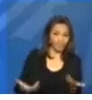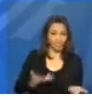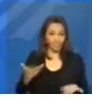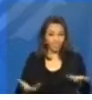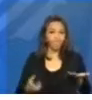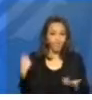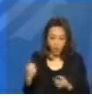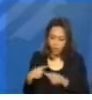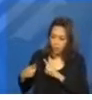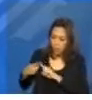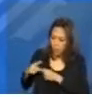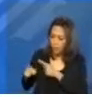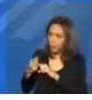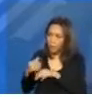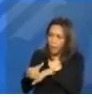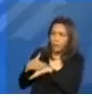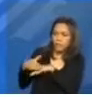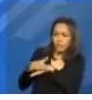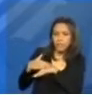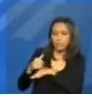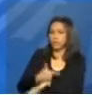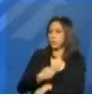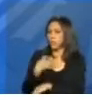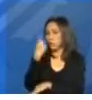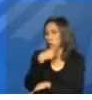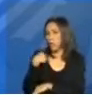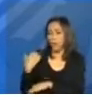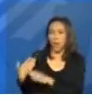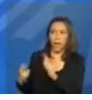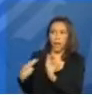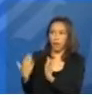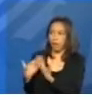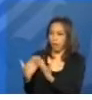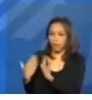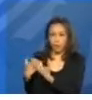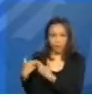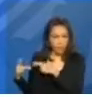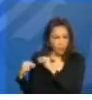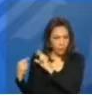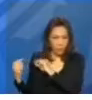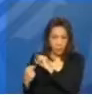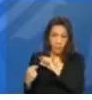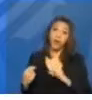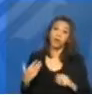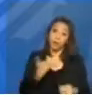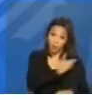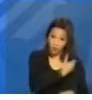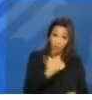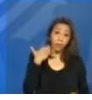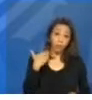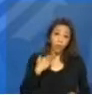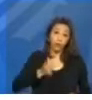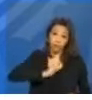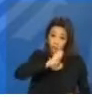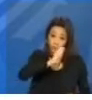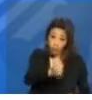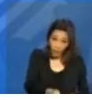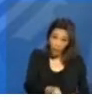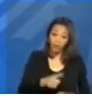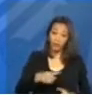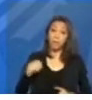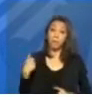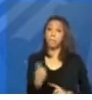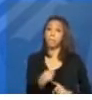uma discussão já há 24 horas. De novo, a Caixa é o agente pagador, mas nós somos um governo